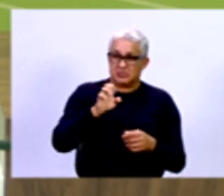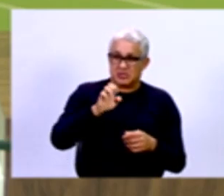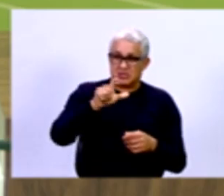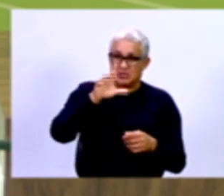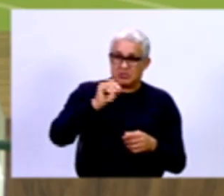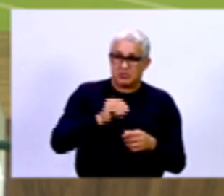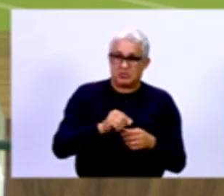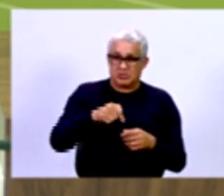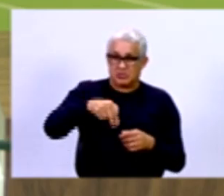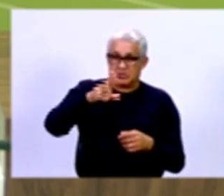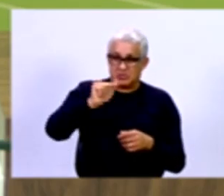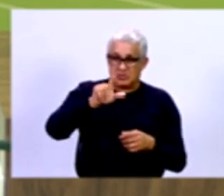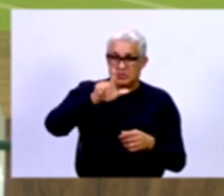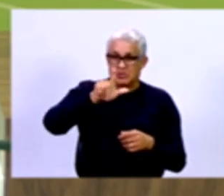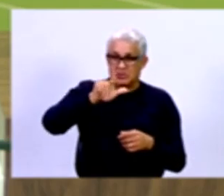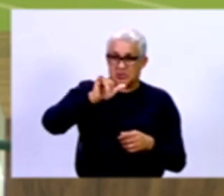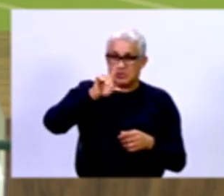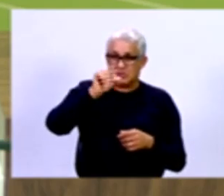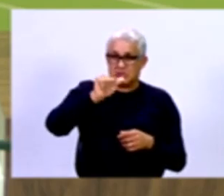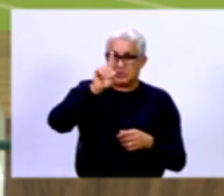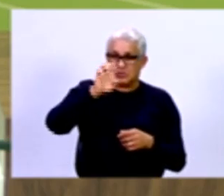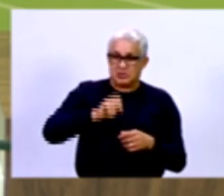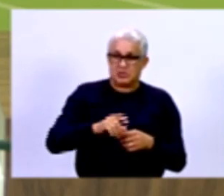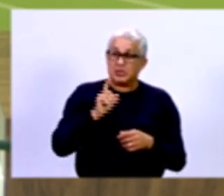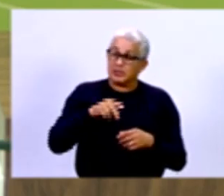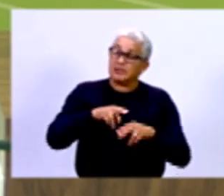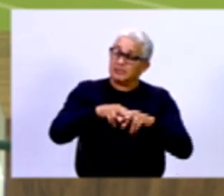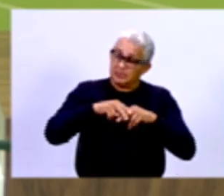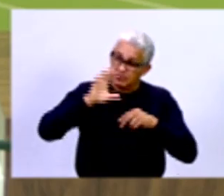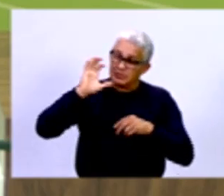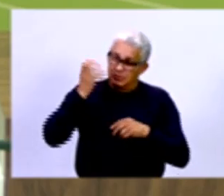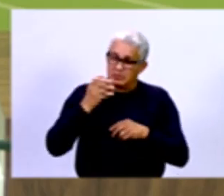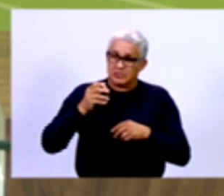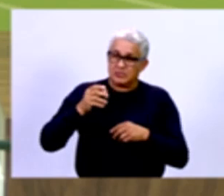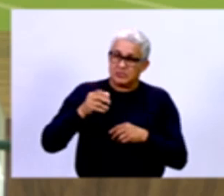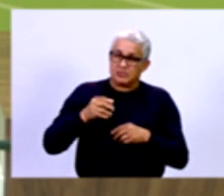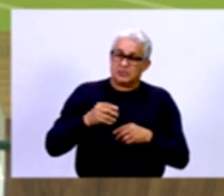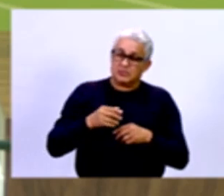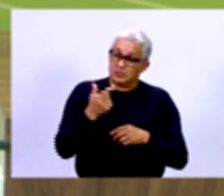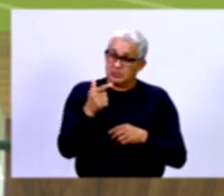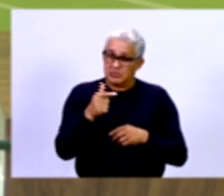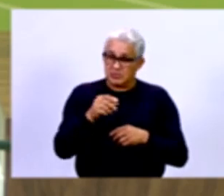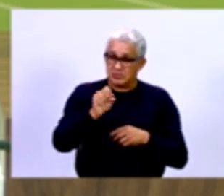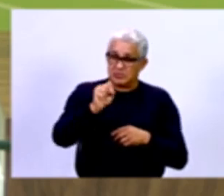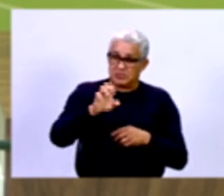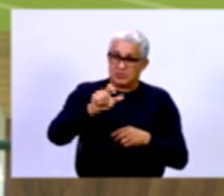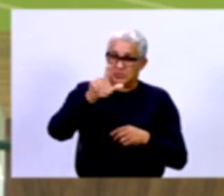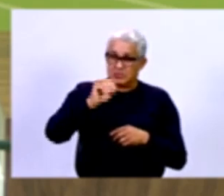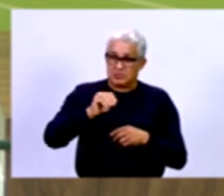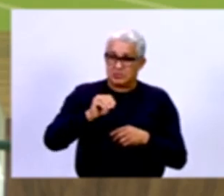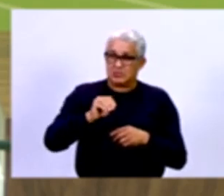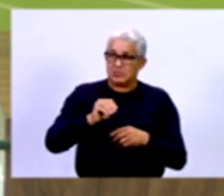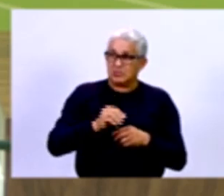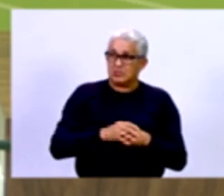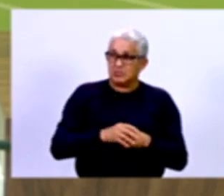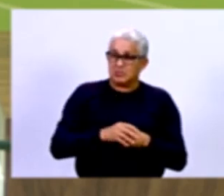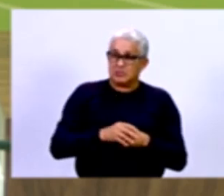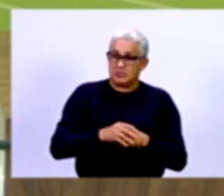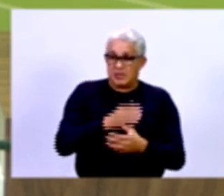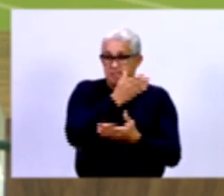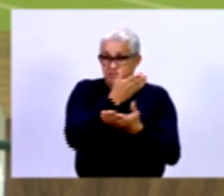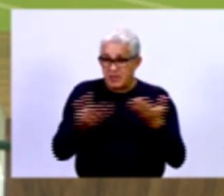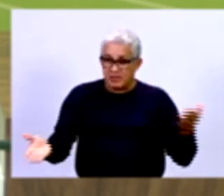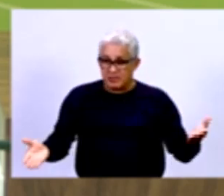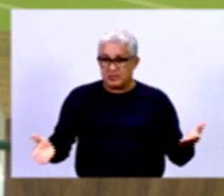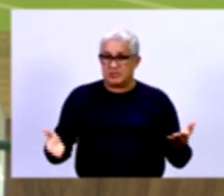pouco é isso que aconteceu com alguns tipos de investimentos financeiros nossos, ficaram sem o seu selo de investimento. Isso tirou para os capitais